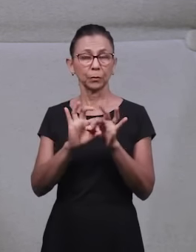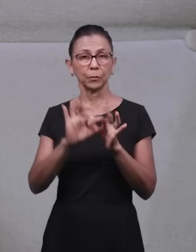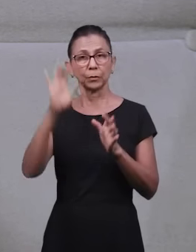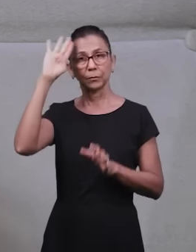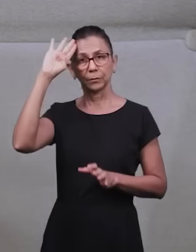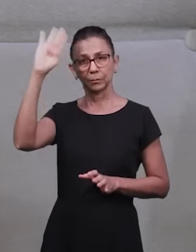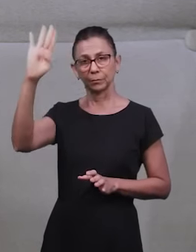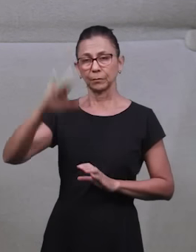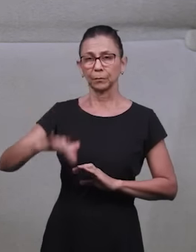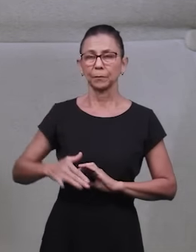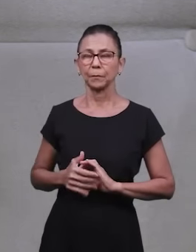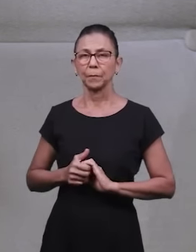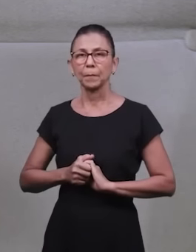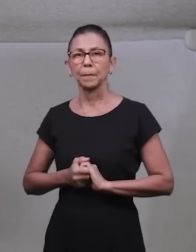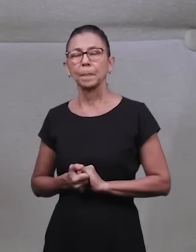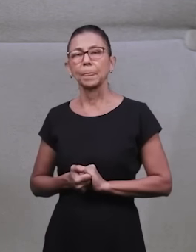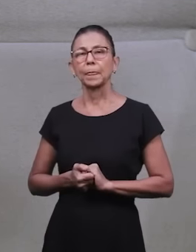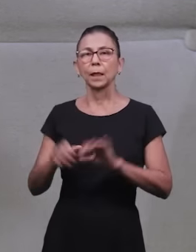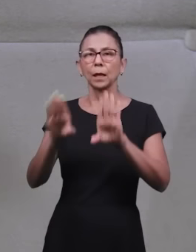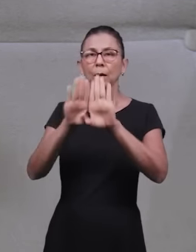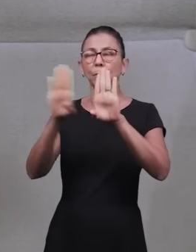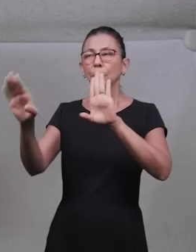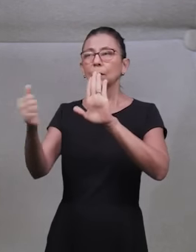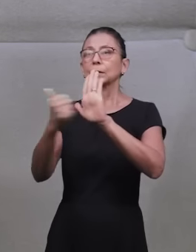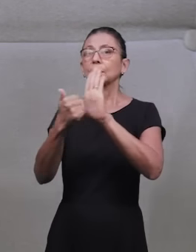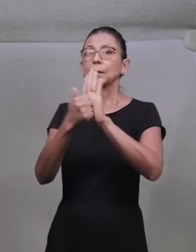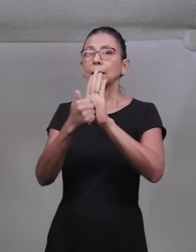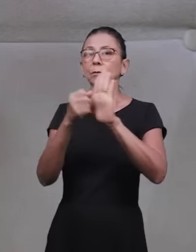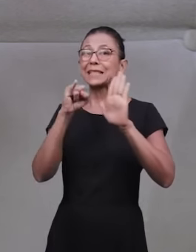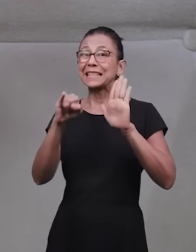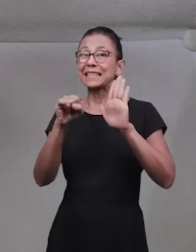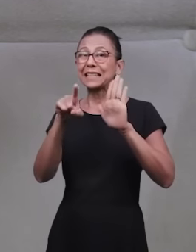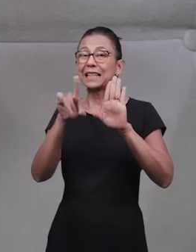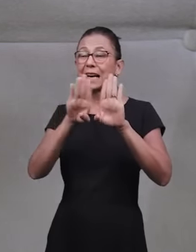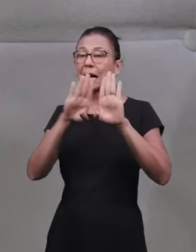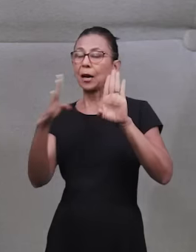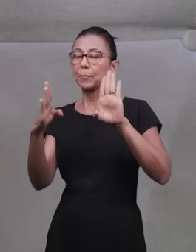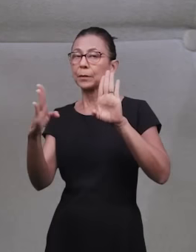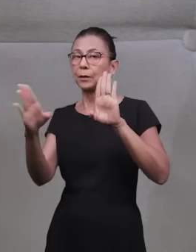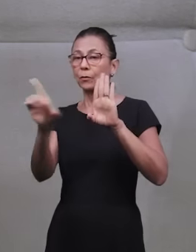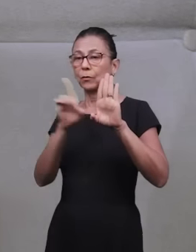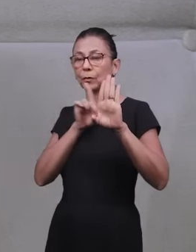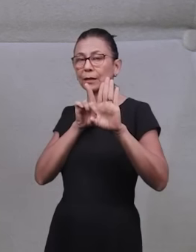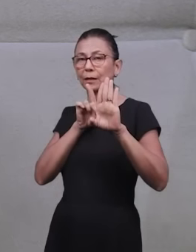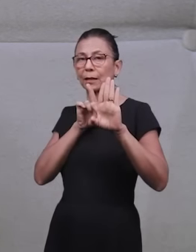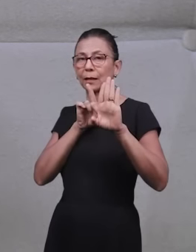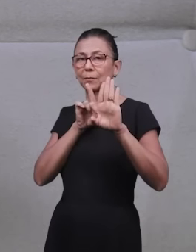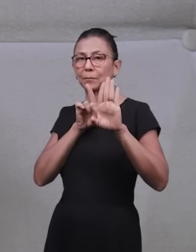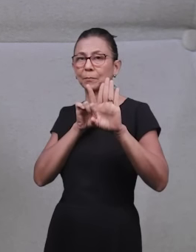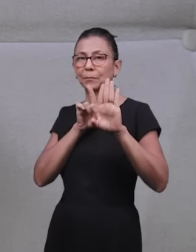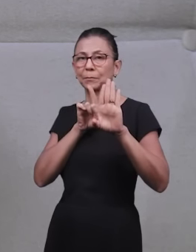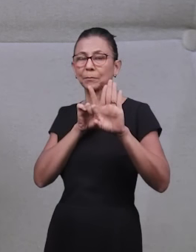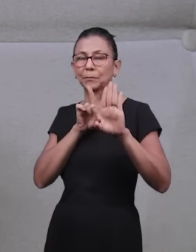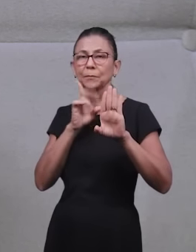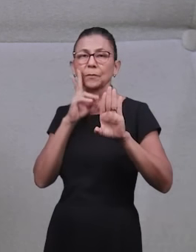fundamental. Então, quando ele diz assim, eles que estão à porta e batem. Se você abrir, entrarei e serei. Então, é o seguinte,